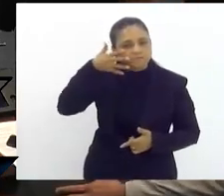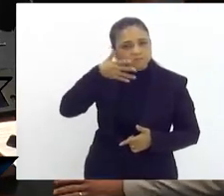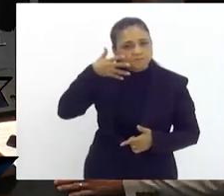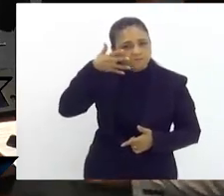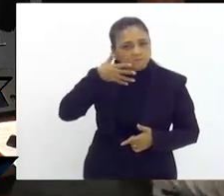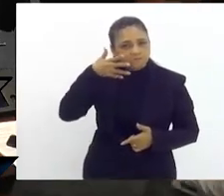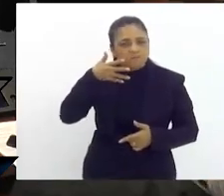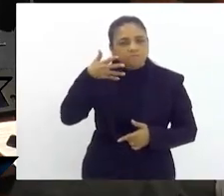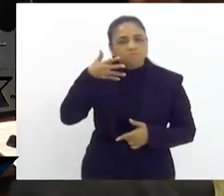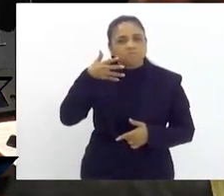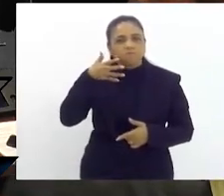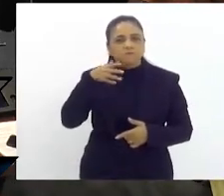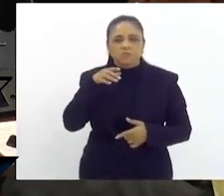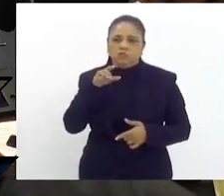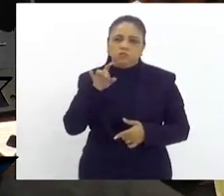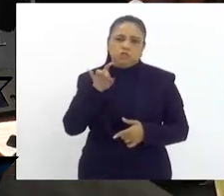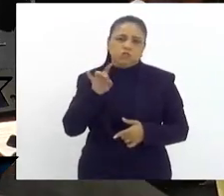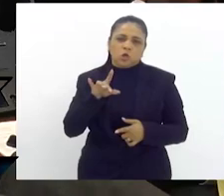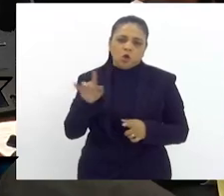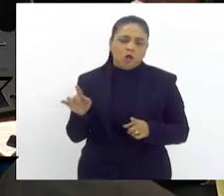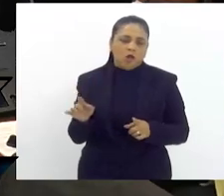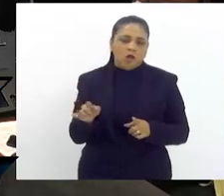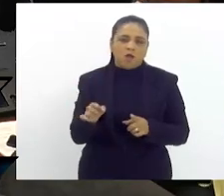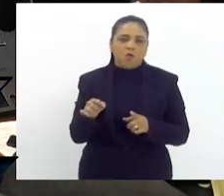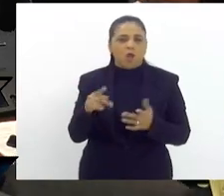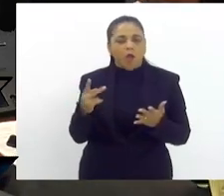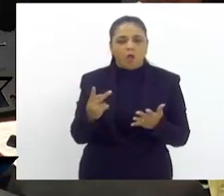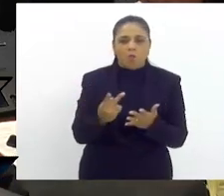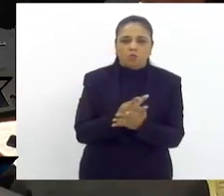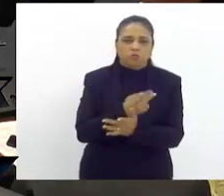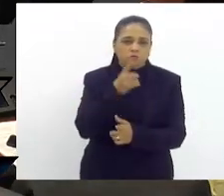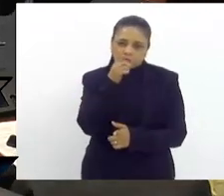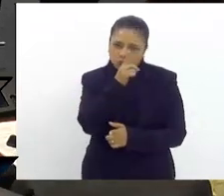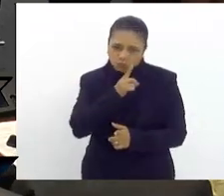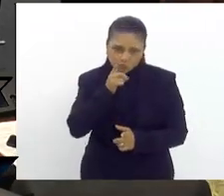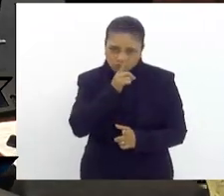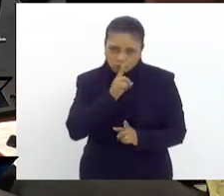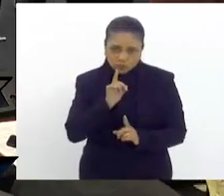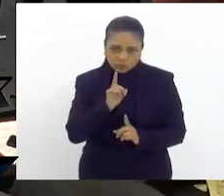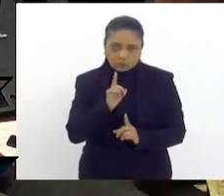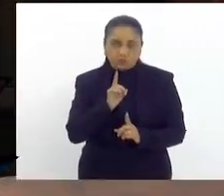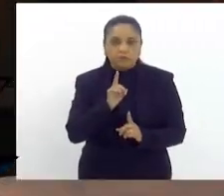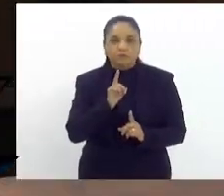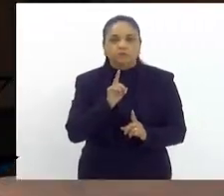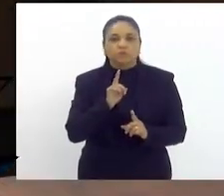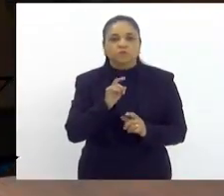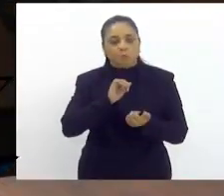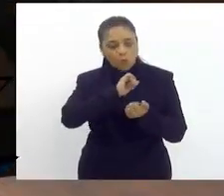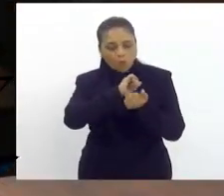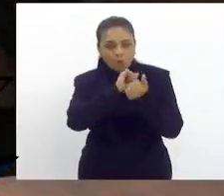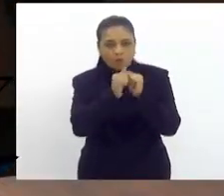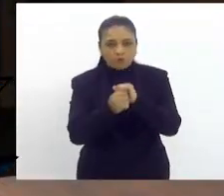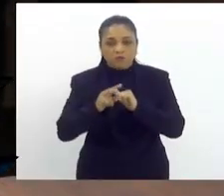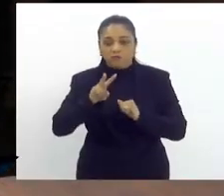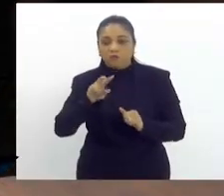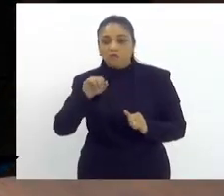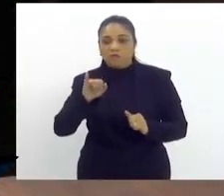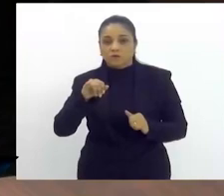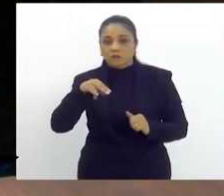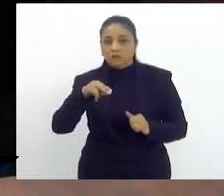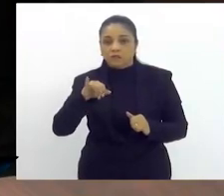somente a esse episódio do último final de semana que o atleta Vinícius